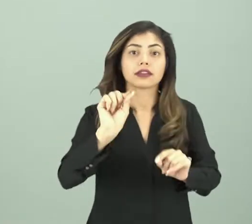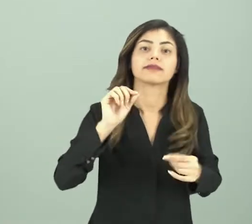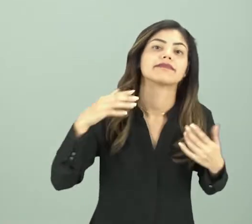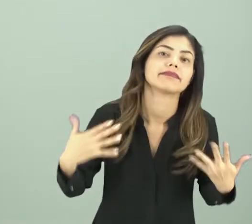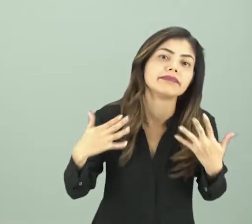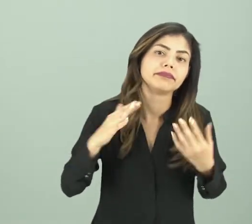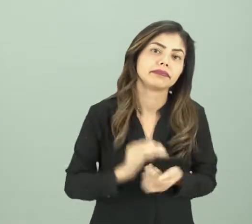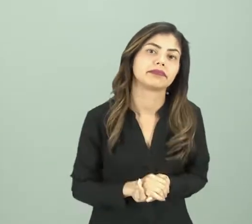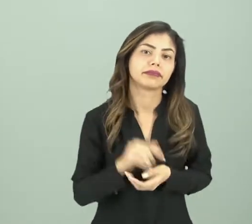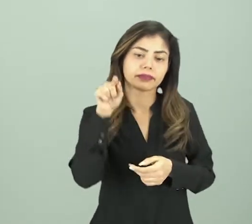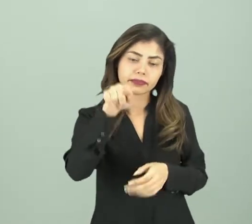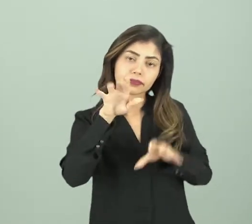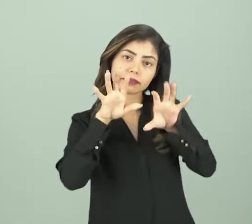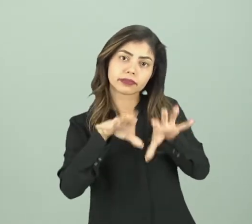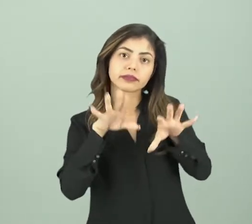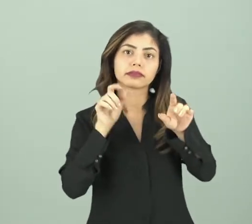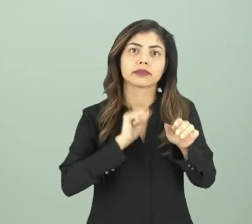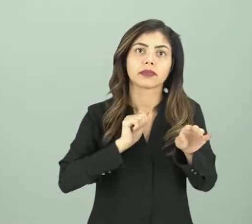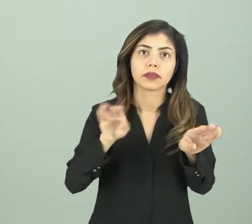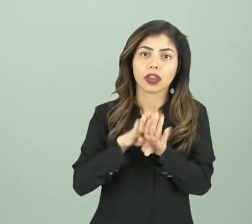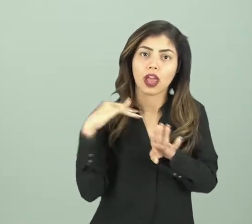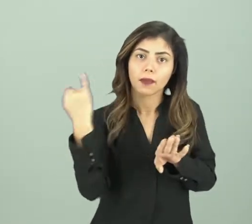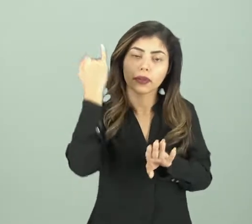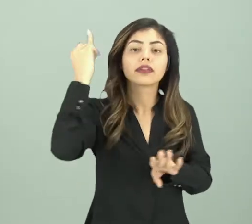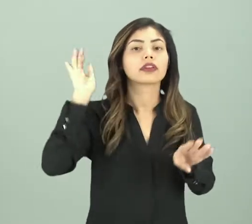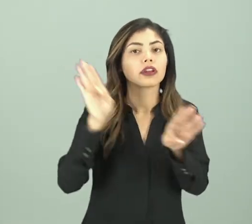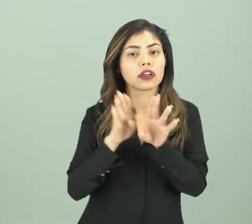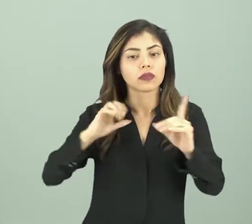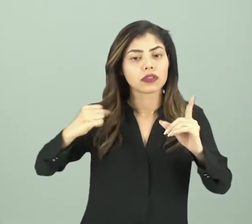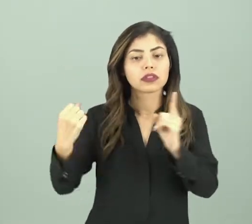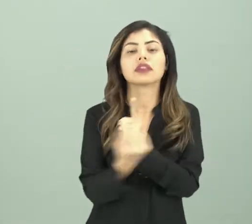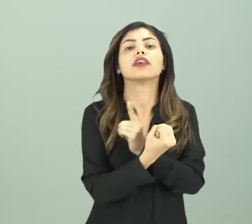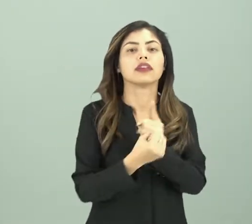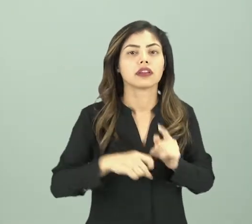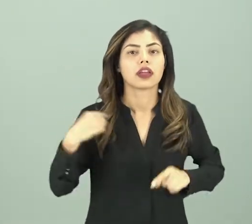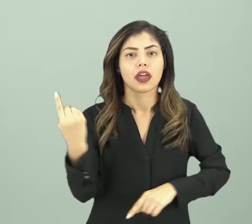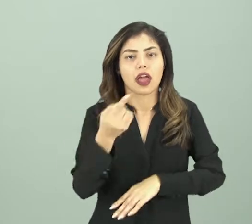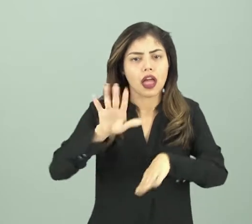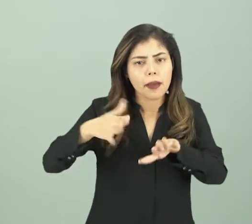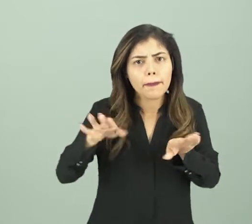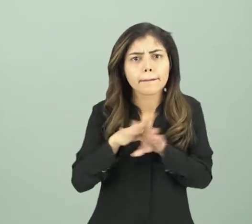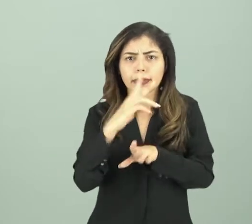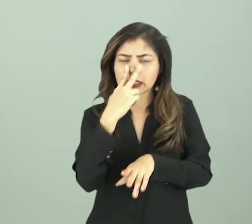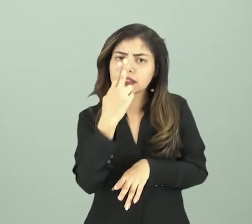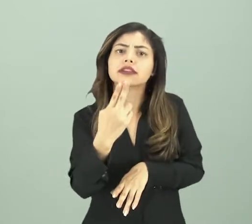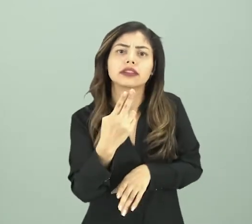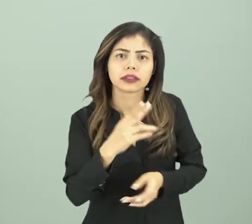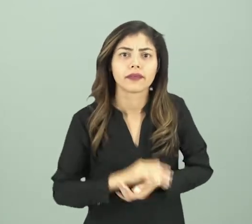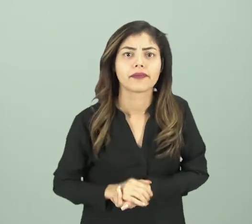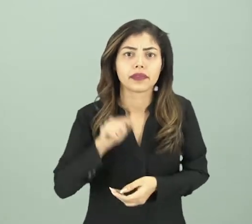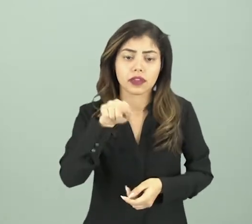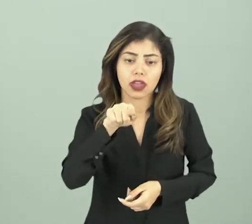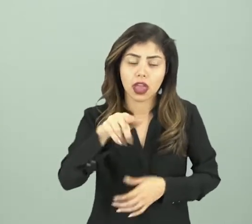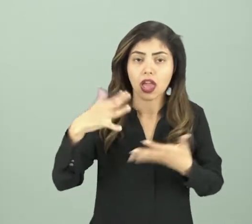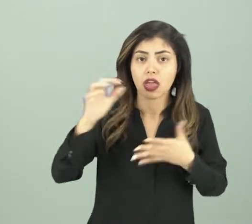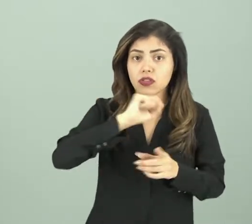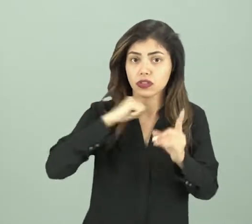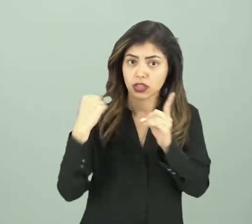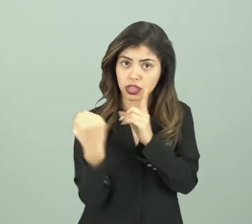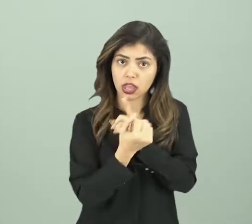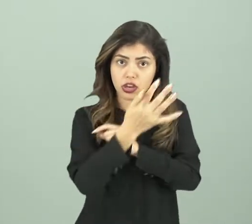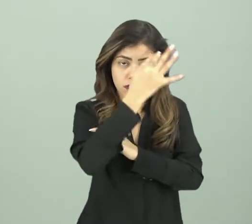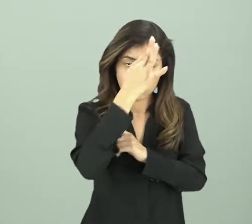isso, mas essa seria a situação ideal de uma sociedade. Talvez muito parecido com aquela sociedade ideal